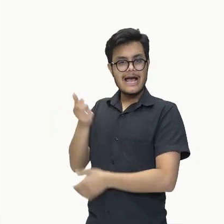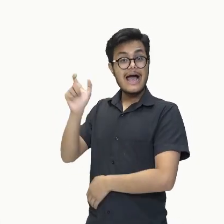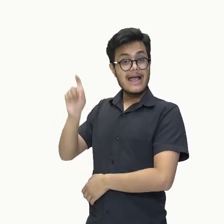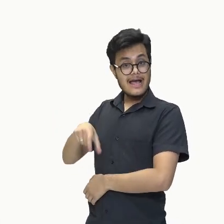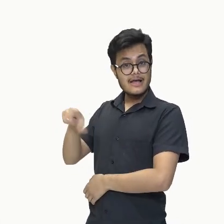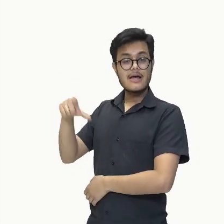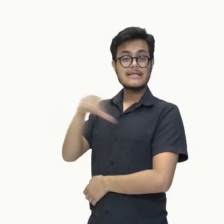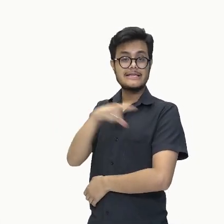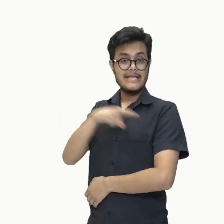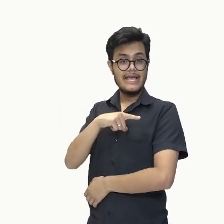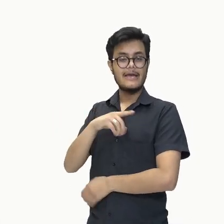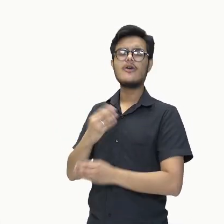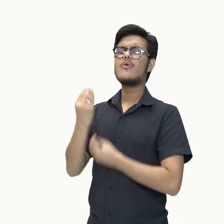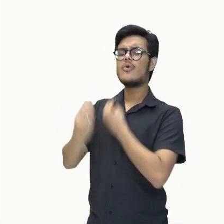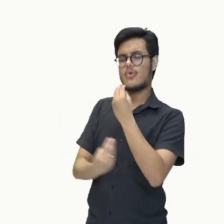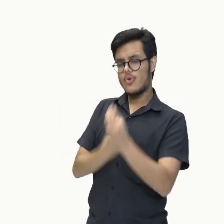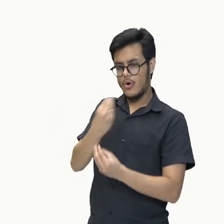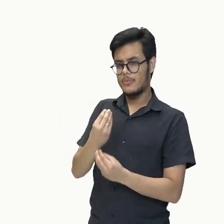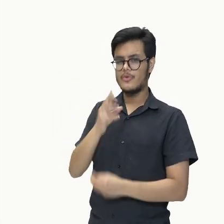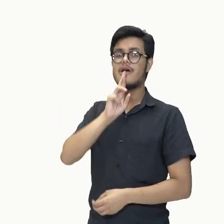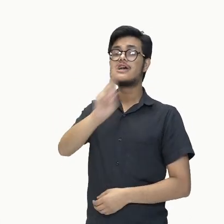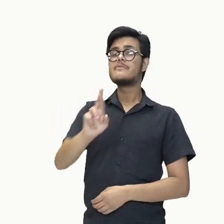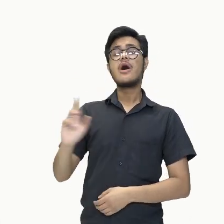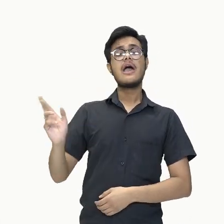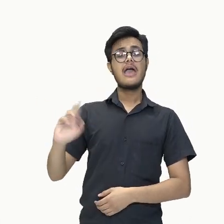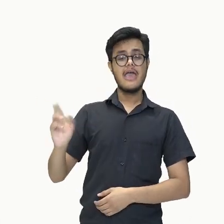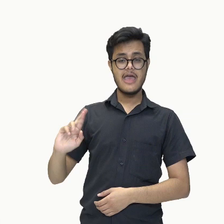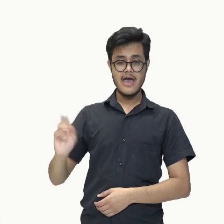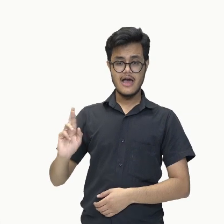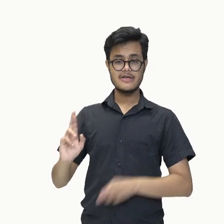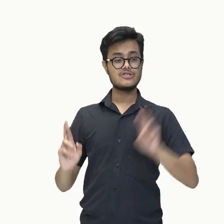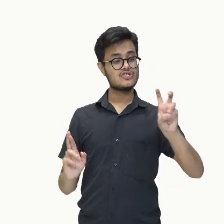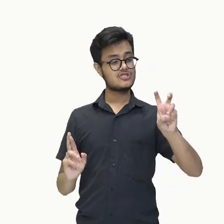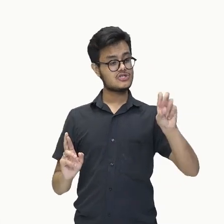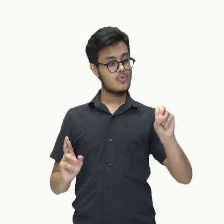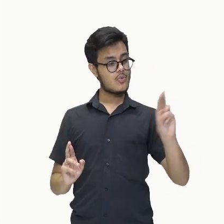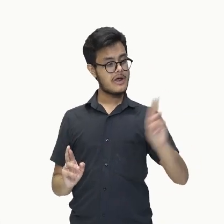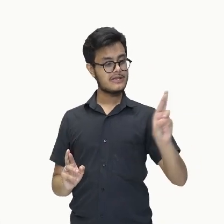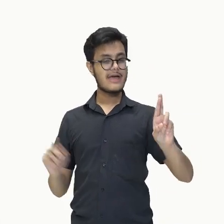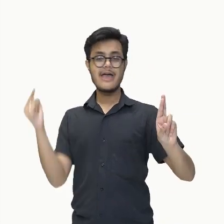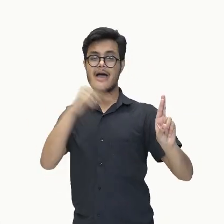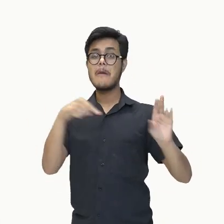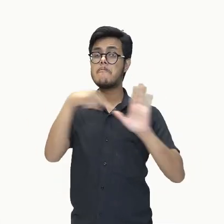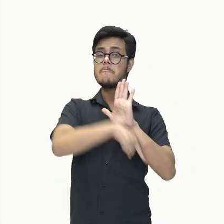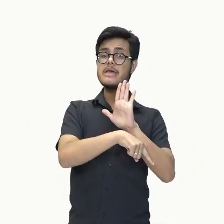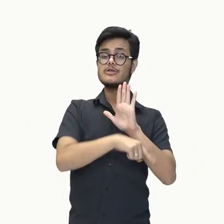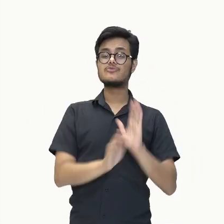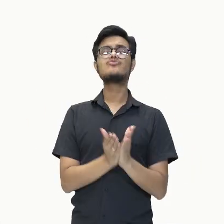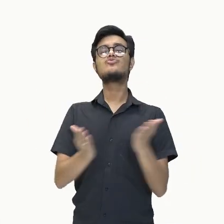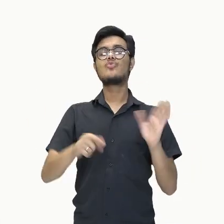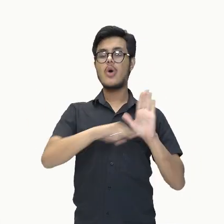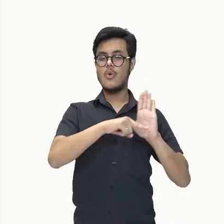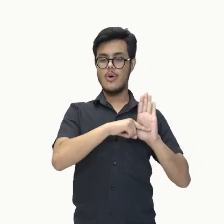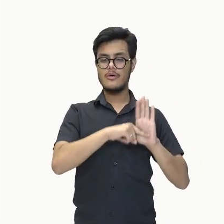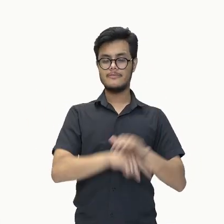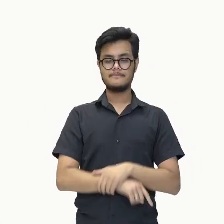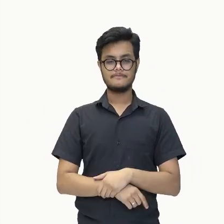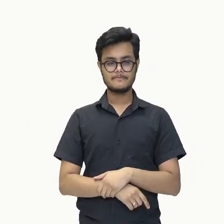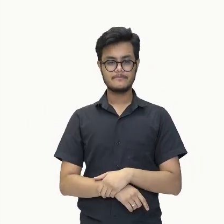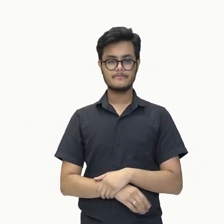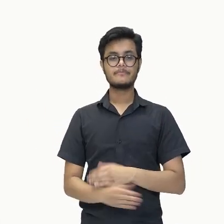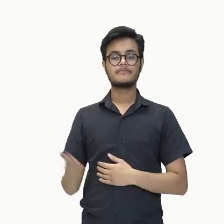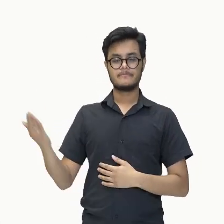a economia adicional que ele iria obter, né, obteria, ao efetuar a compra em reais seria D. Aí temos letra